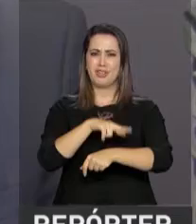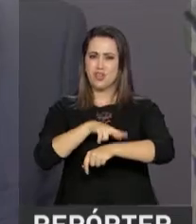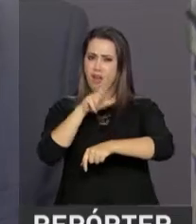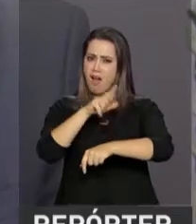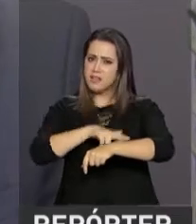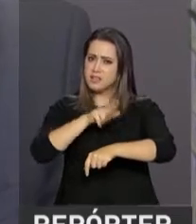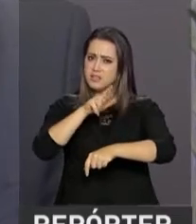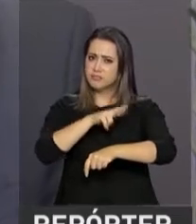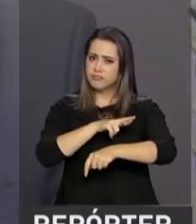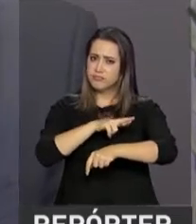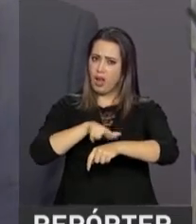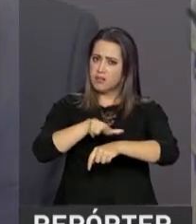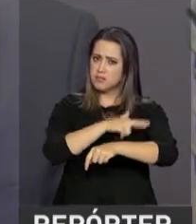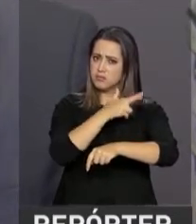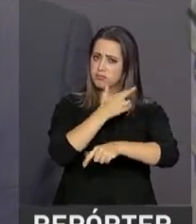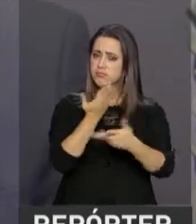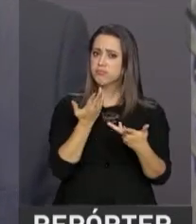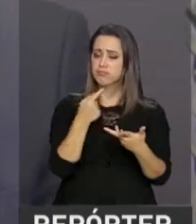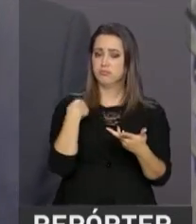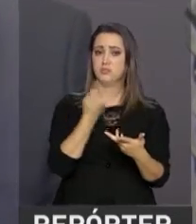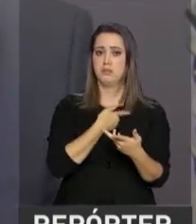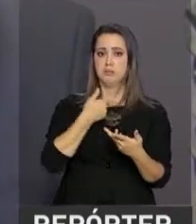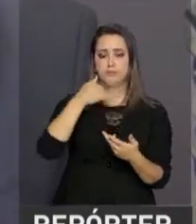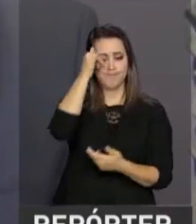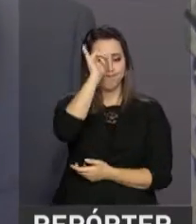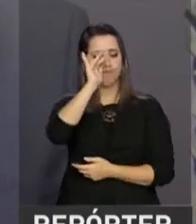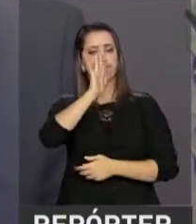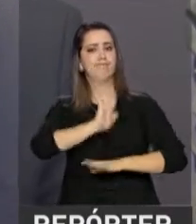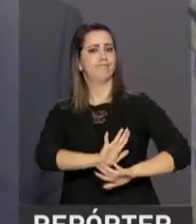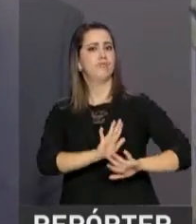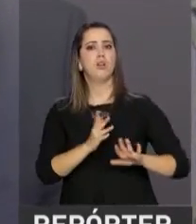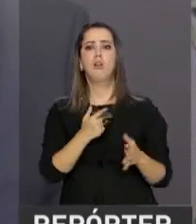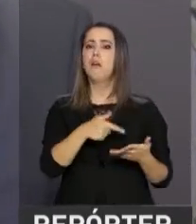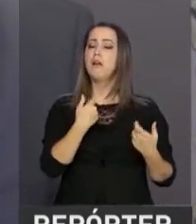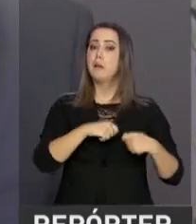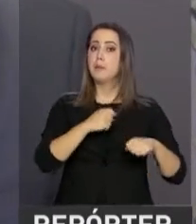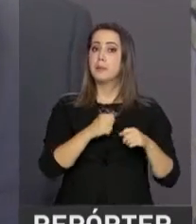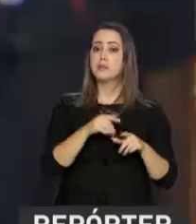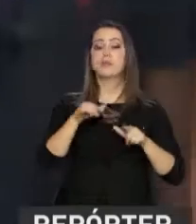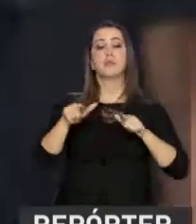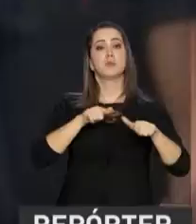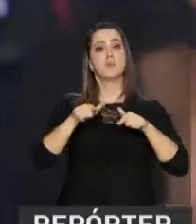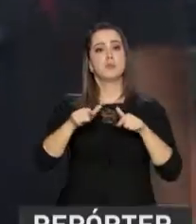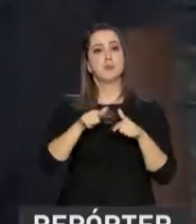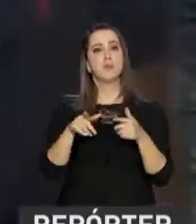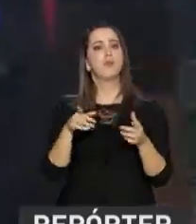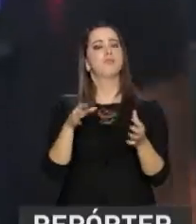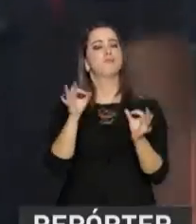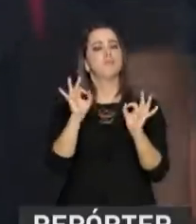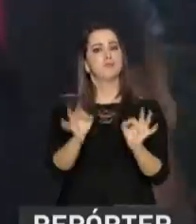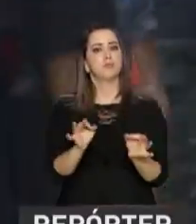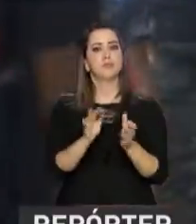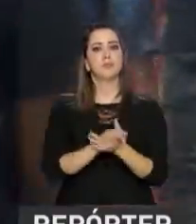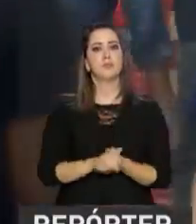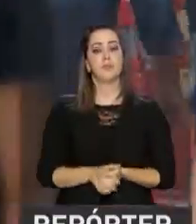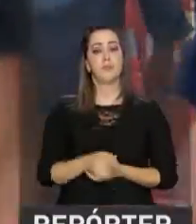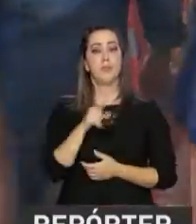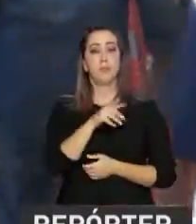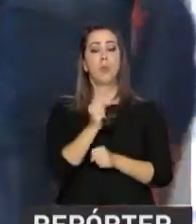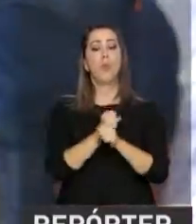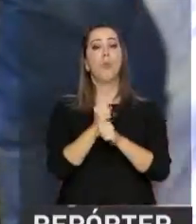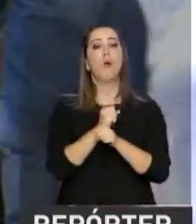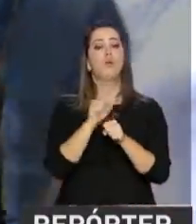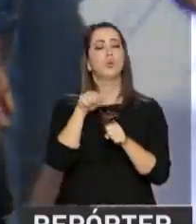todas nós temos que ver ações concretas em relação a isso a base da pesquisa é o ano de